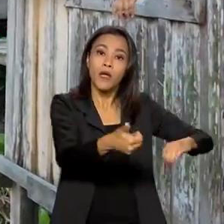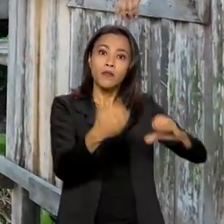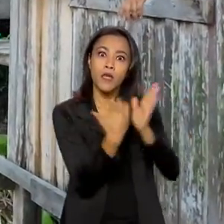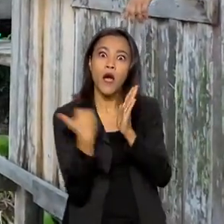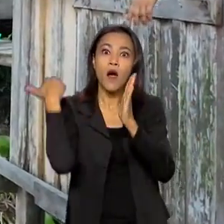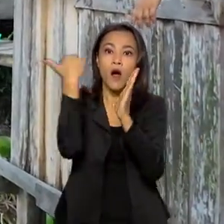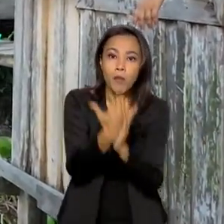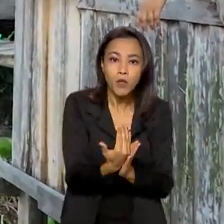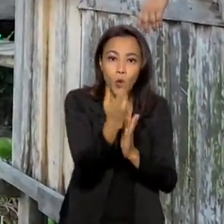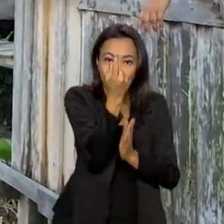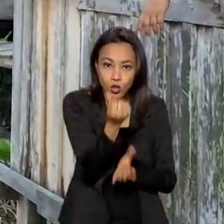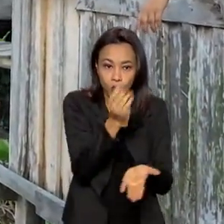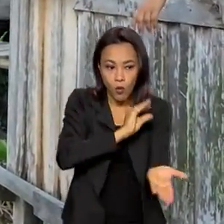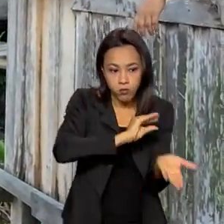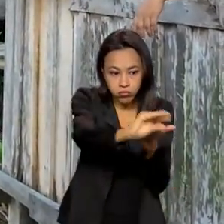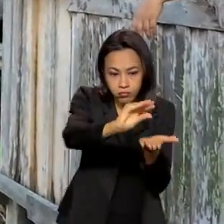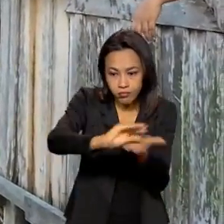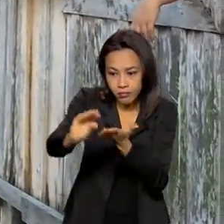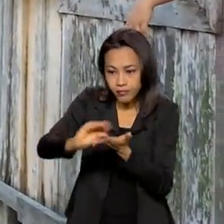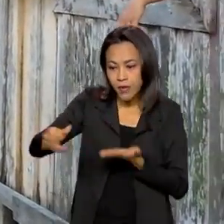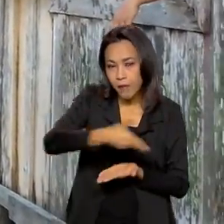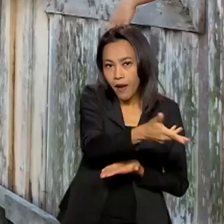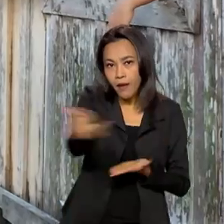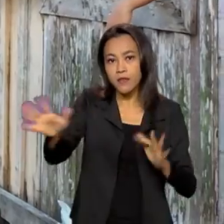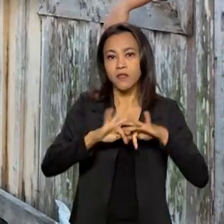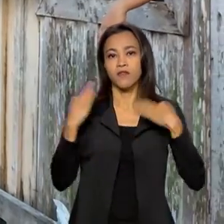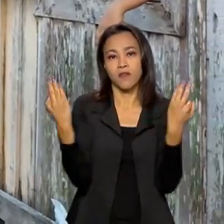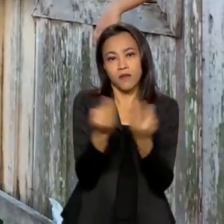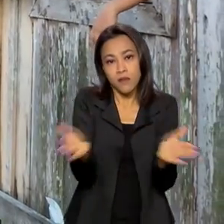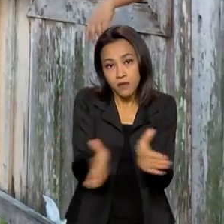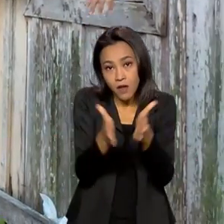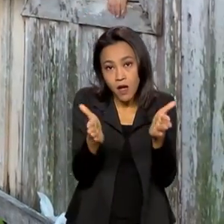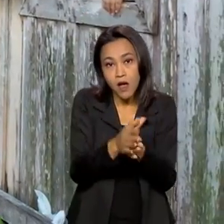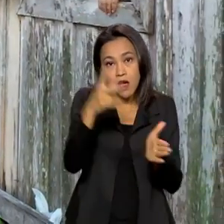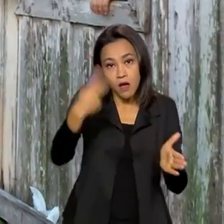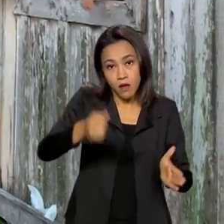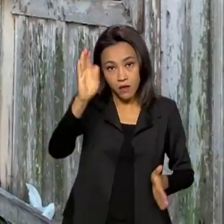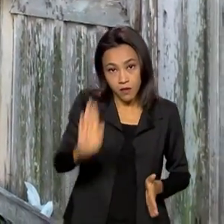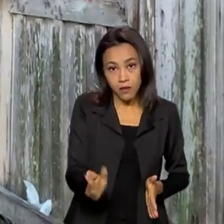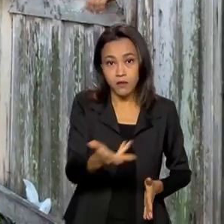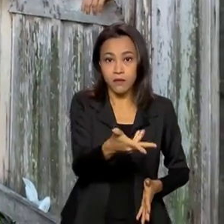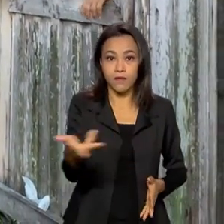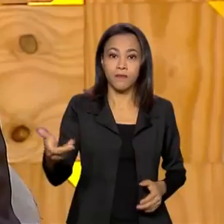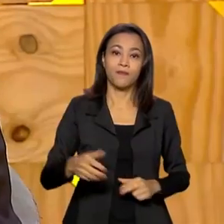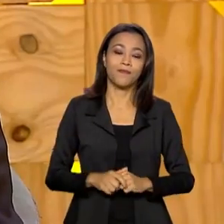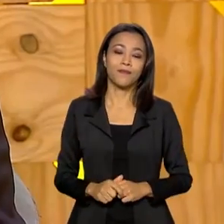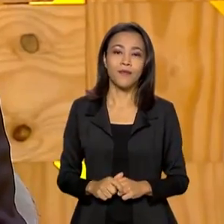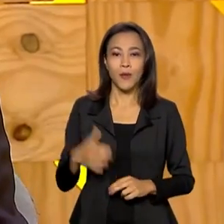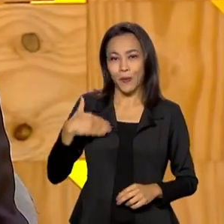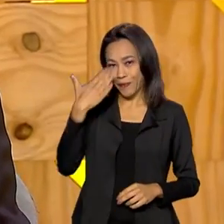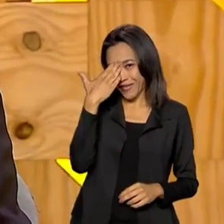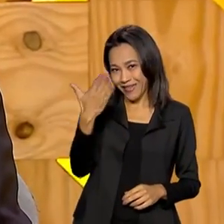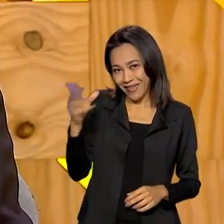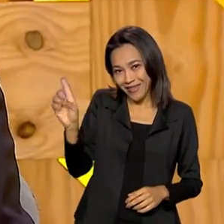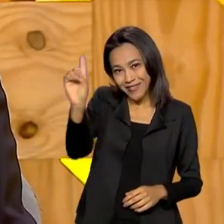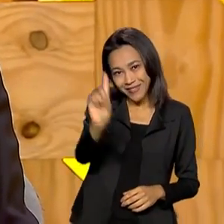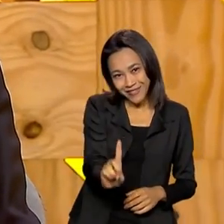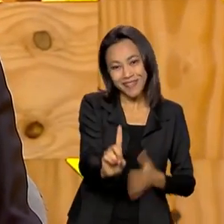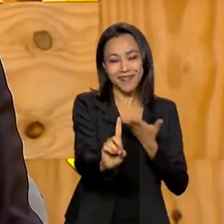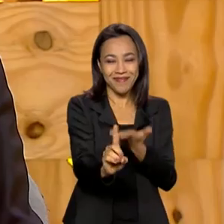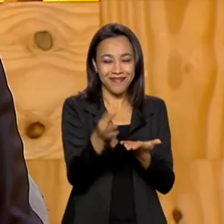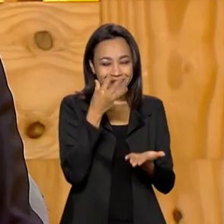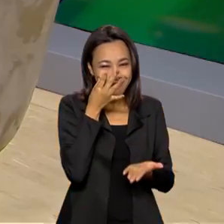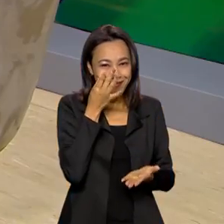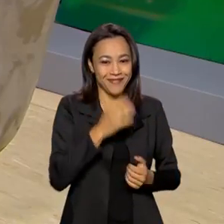benefícios destinados à população de baixa renda no país muito obrigado pela presença aqui no Brasil em Pauta